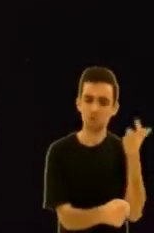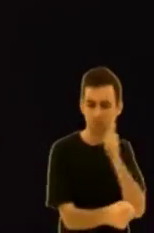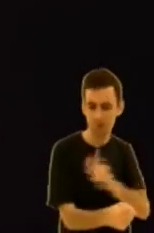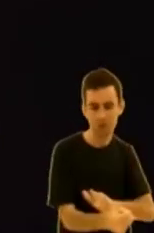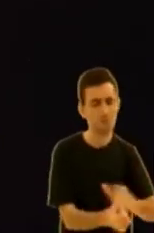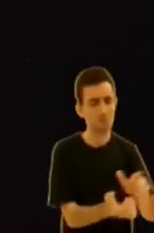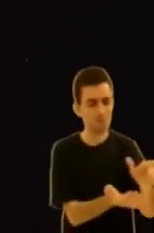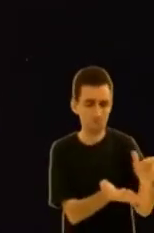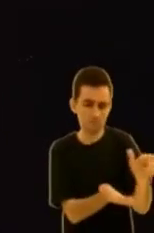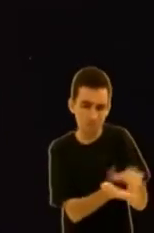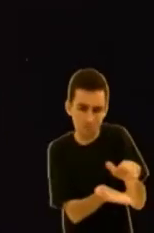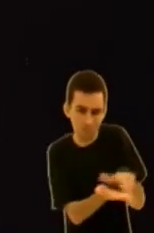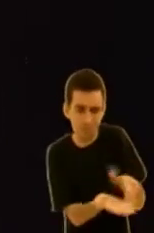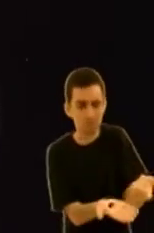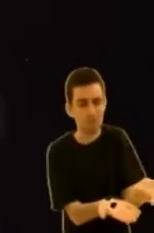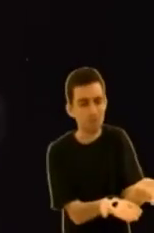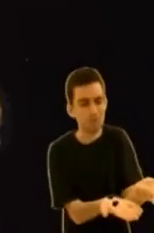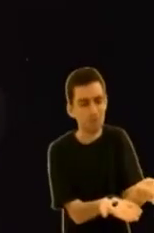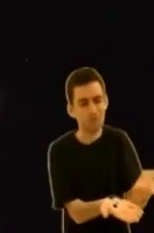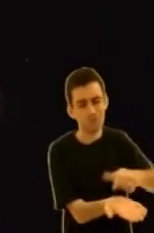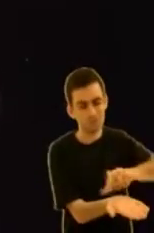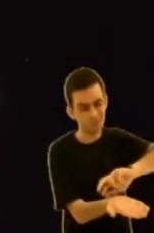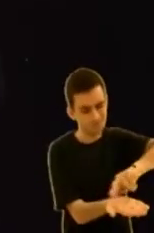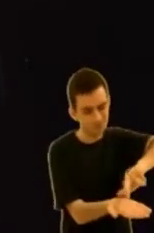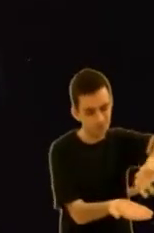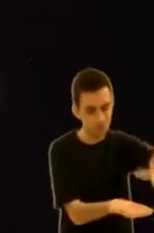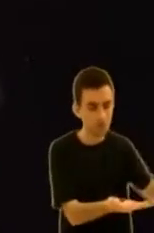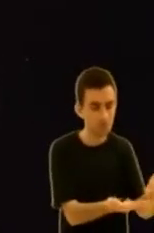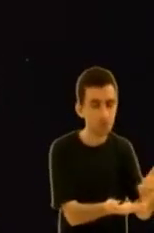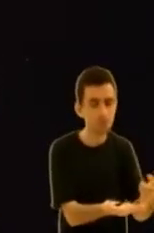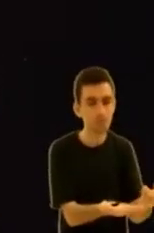papel, tudo de forma muito